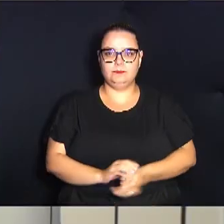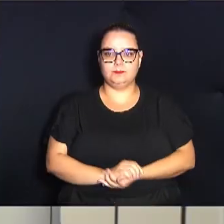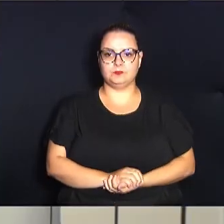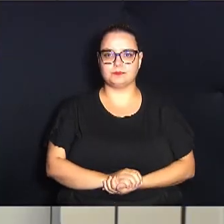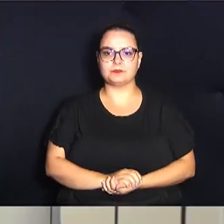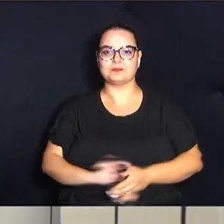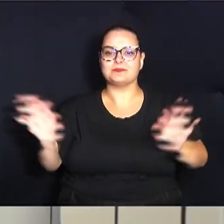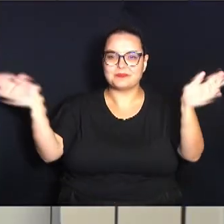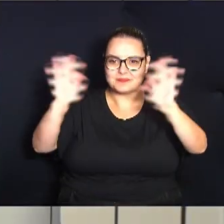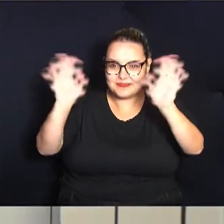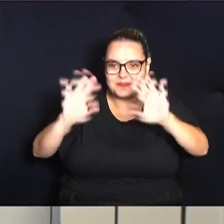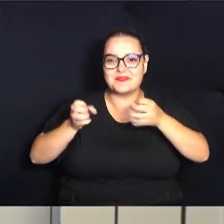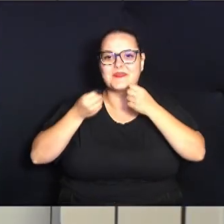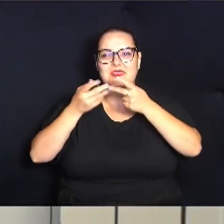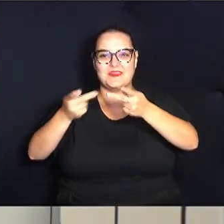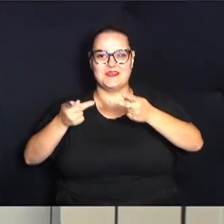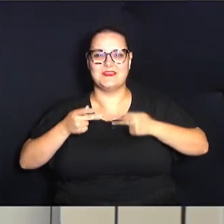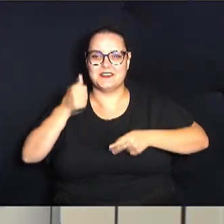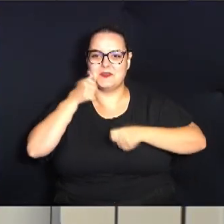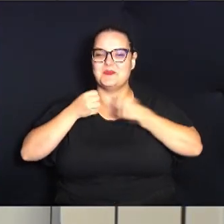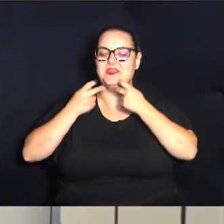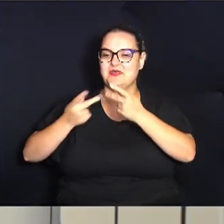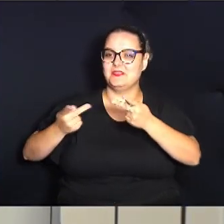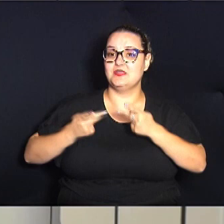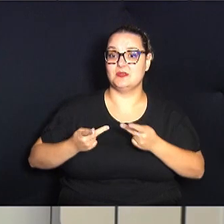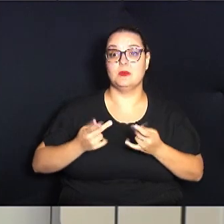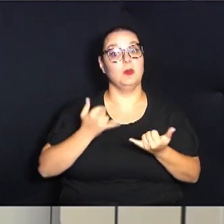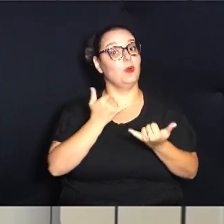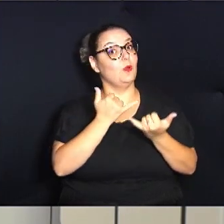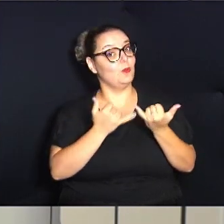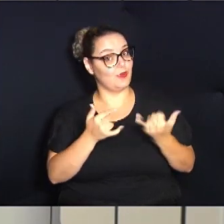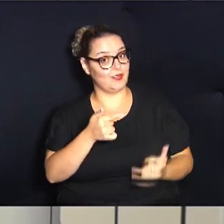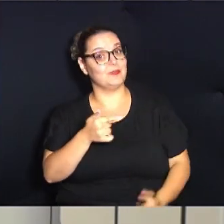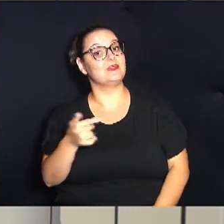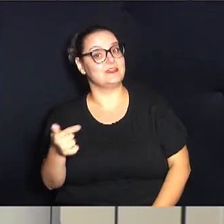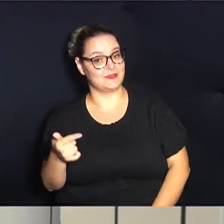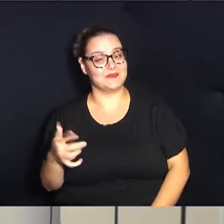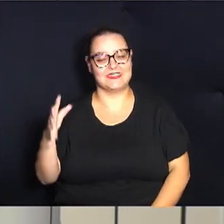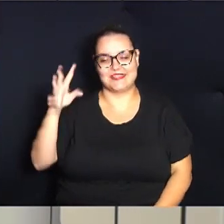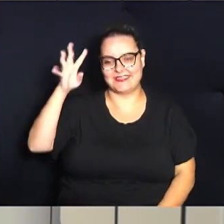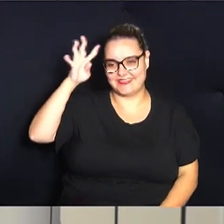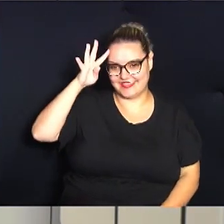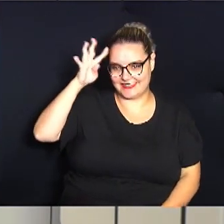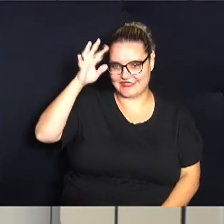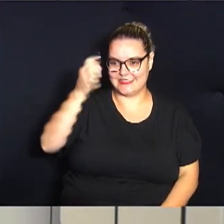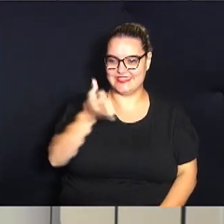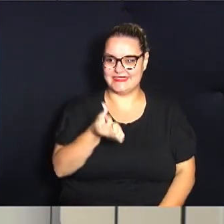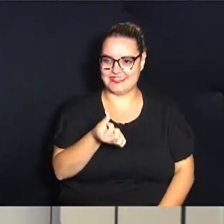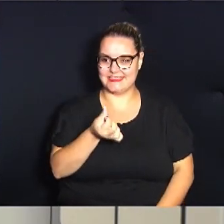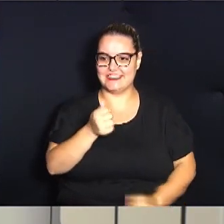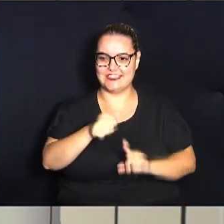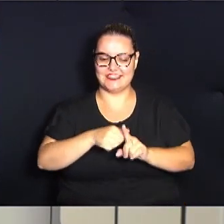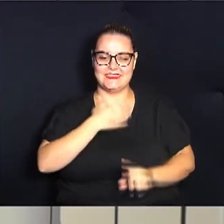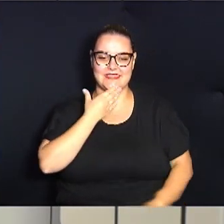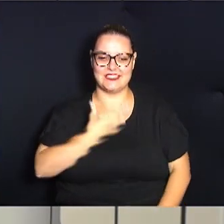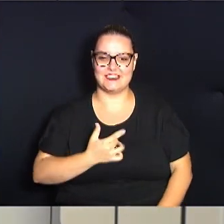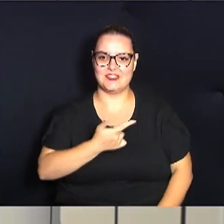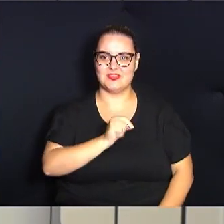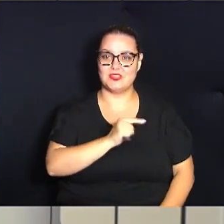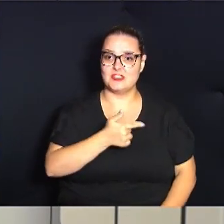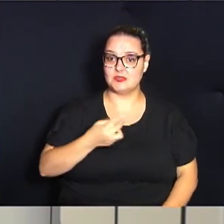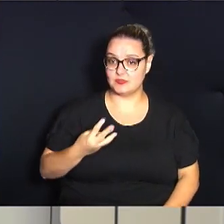Olá, seja bem-vinda, seja bem-vindo. Chegamos ao meio da semana, quarta-feira, 6 de dezembro de